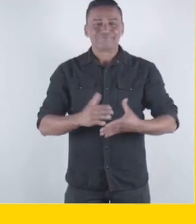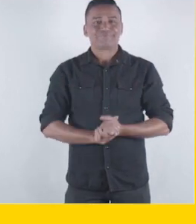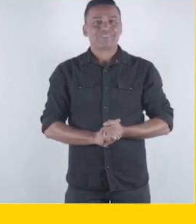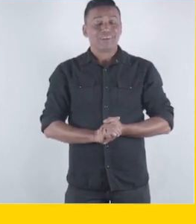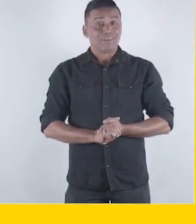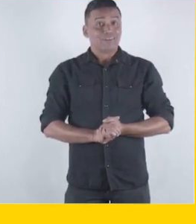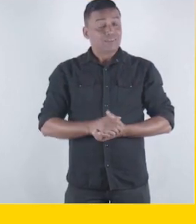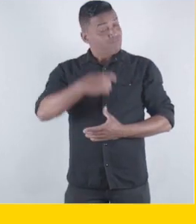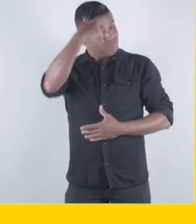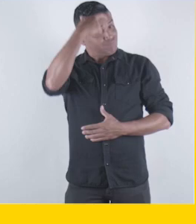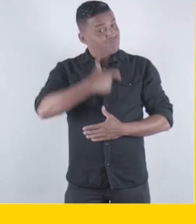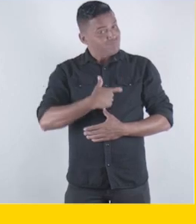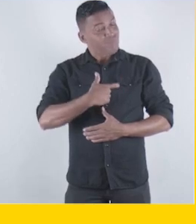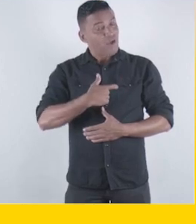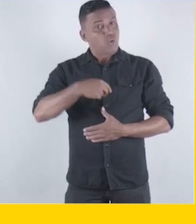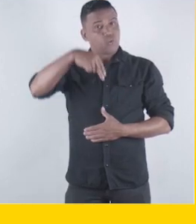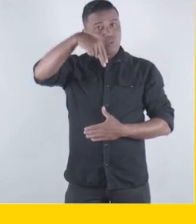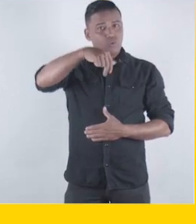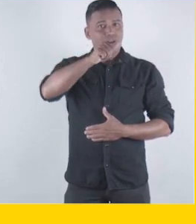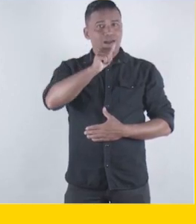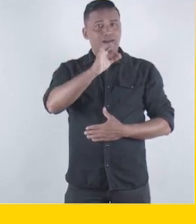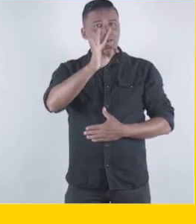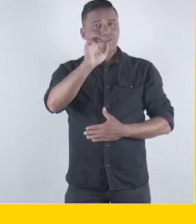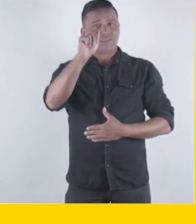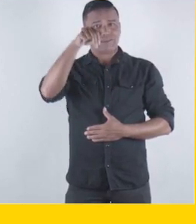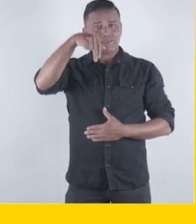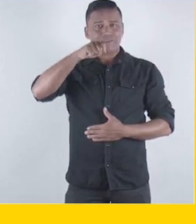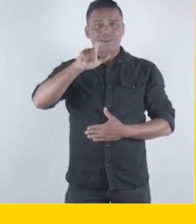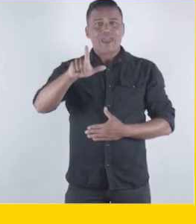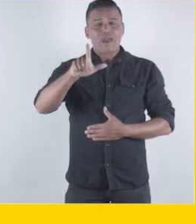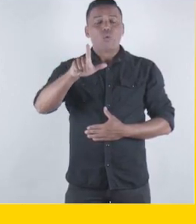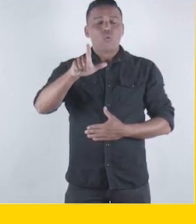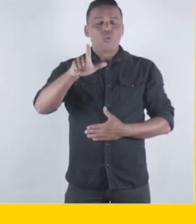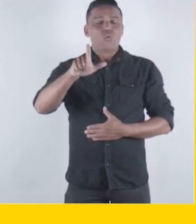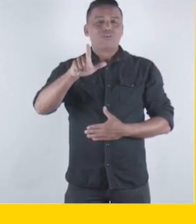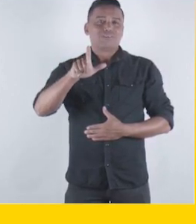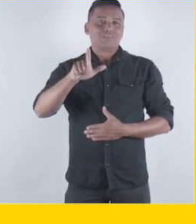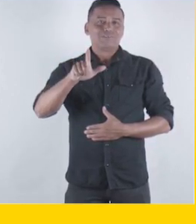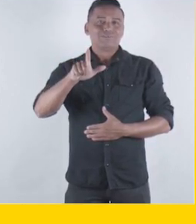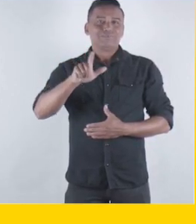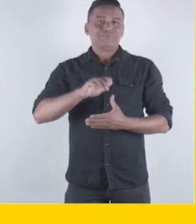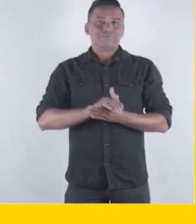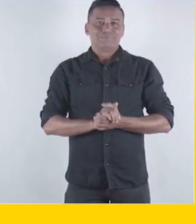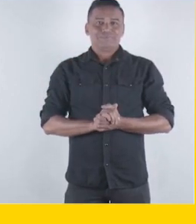Bom, eu sou Nathaniel Ngomani.